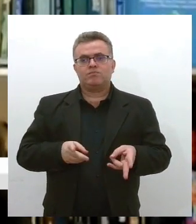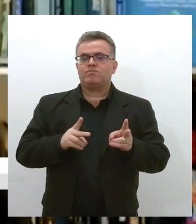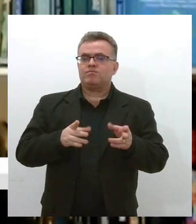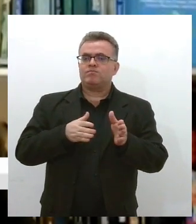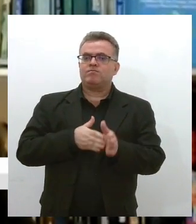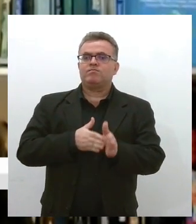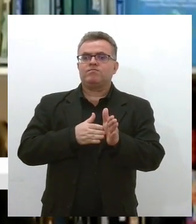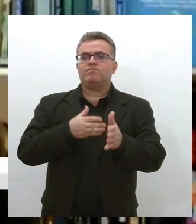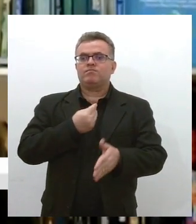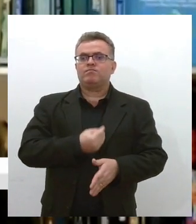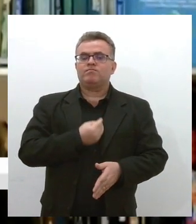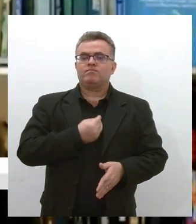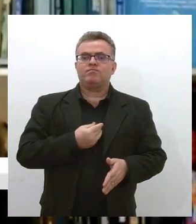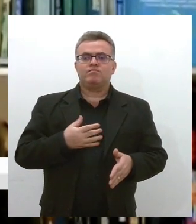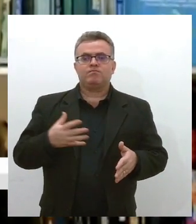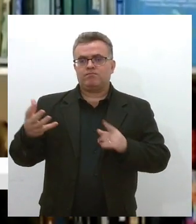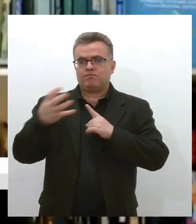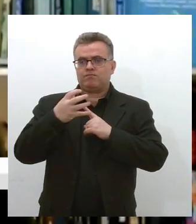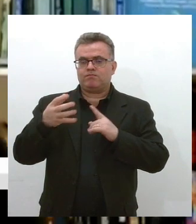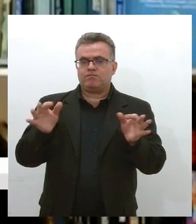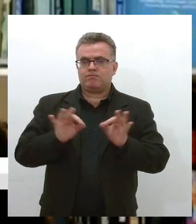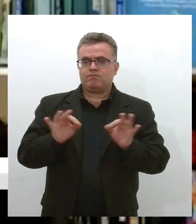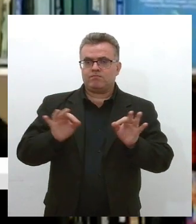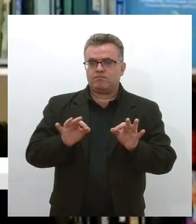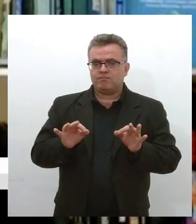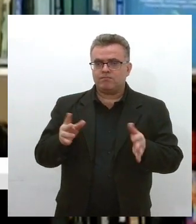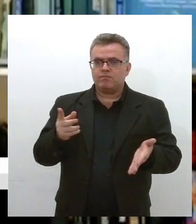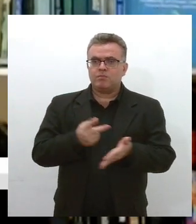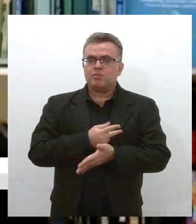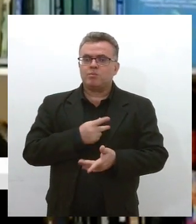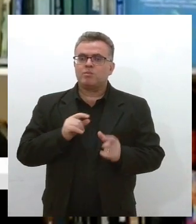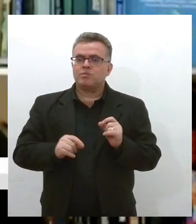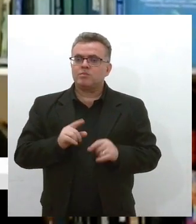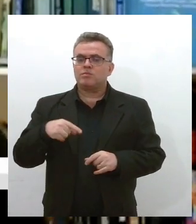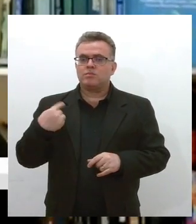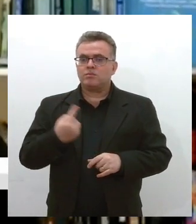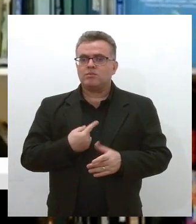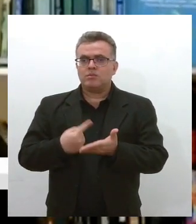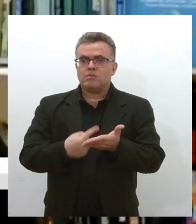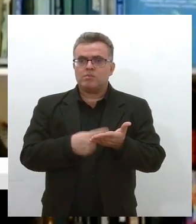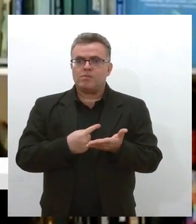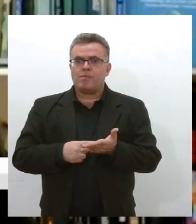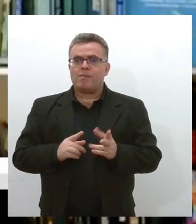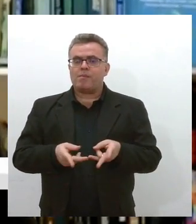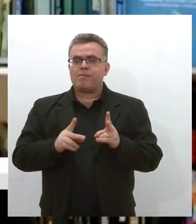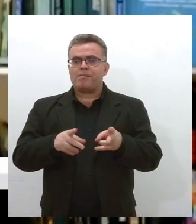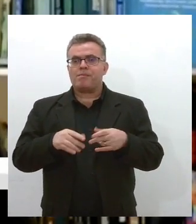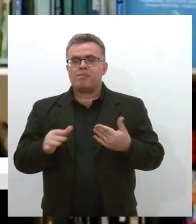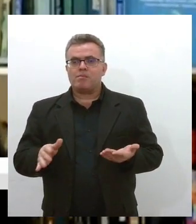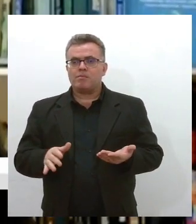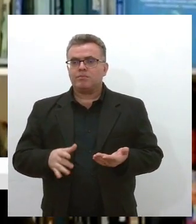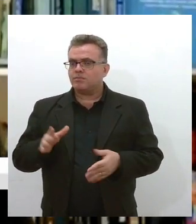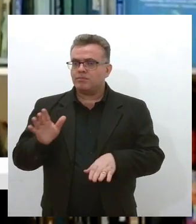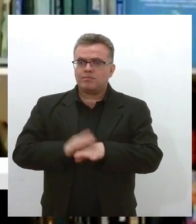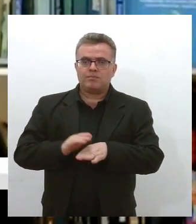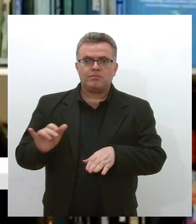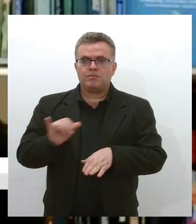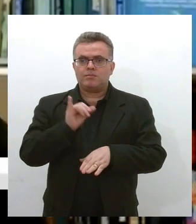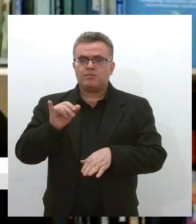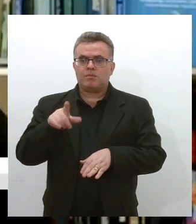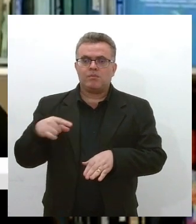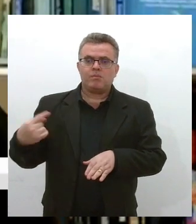sem isso me afetar. E isso é algo que a gente vem buscando desconstruir, porque mais do que uma superação, a gente fala de